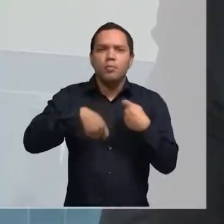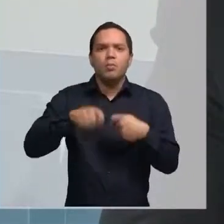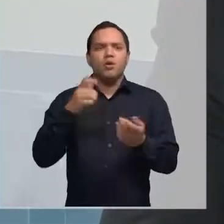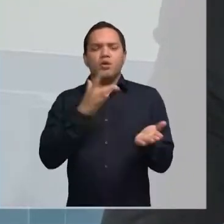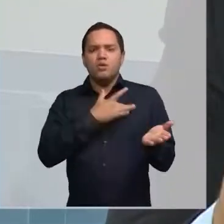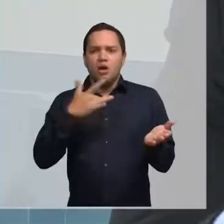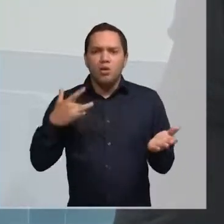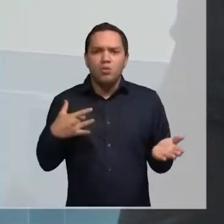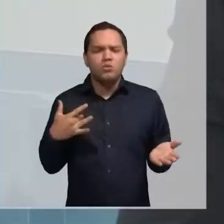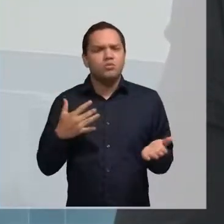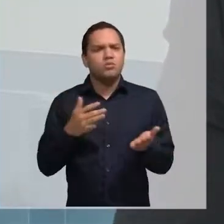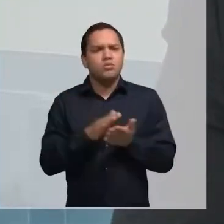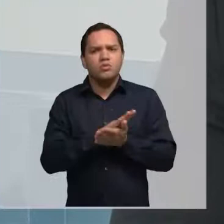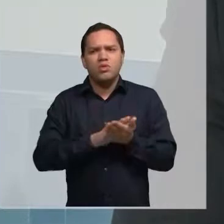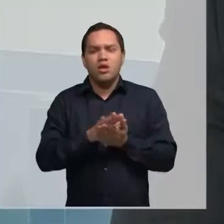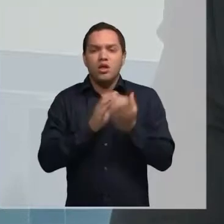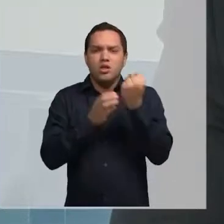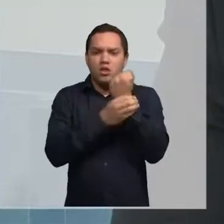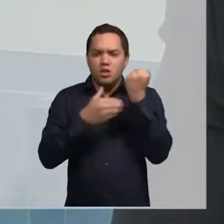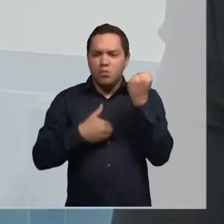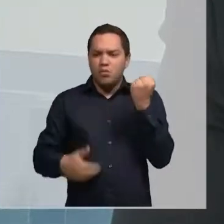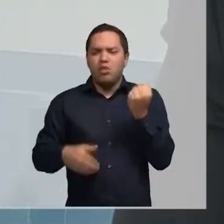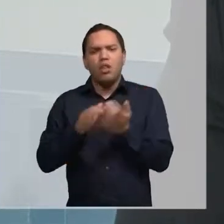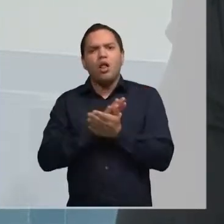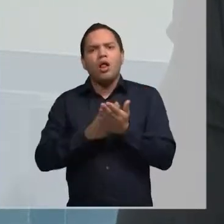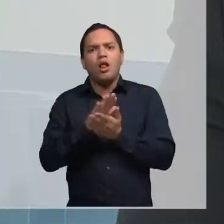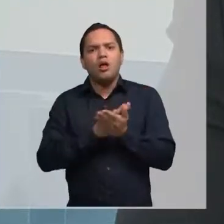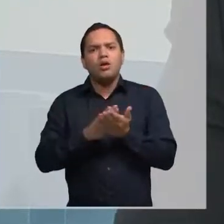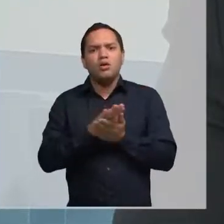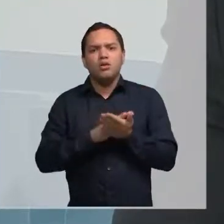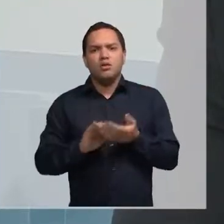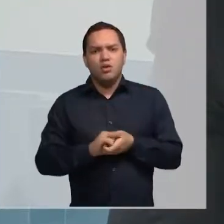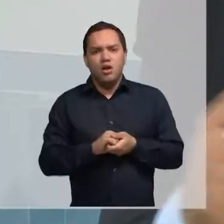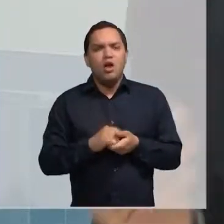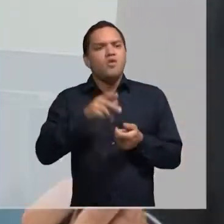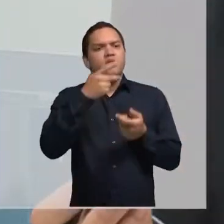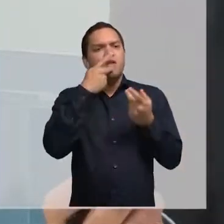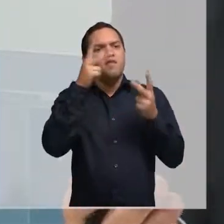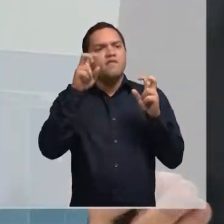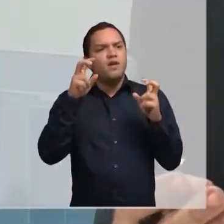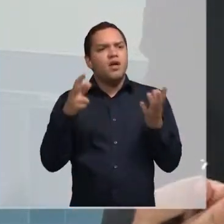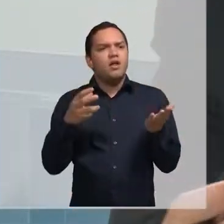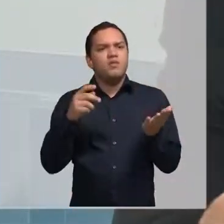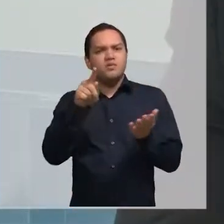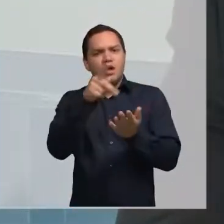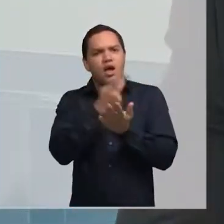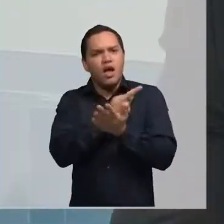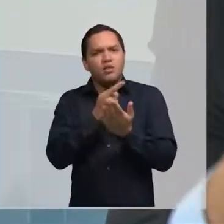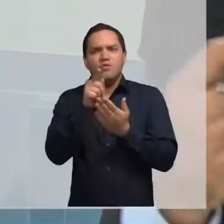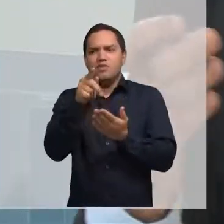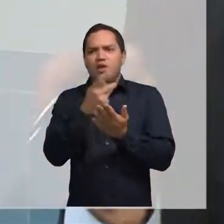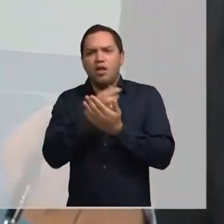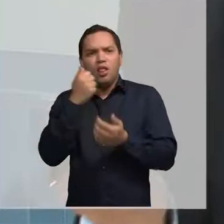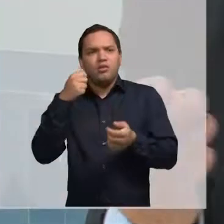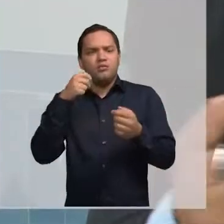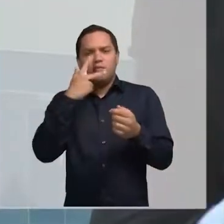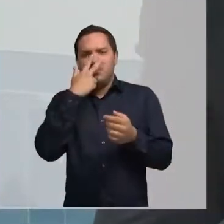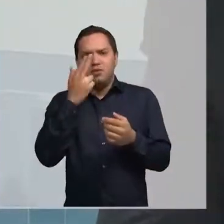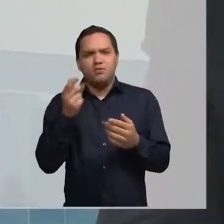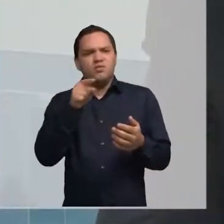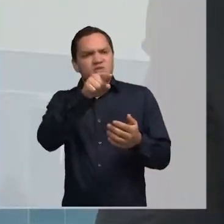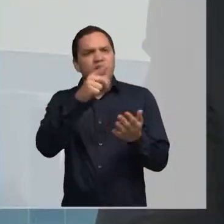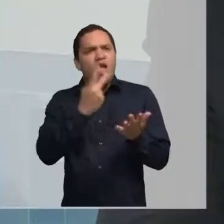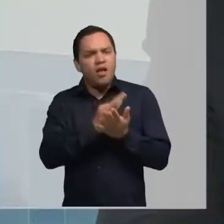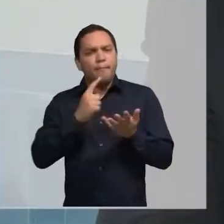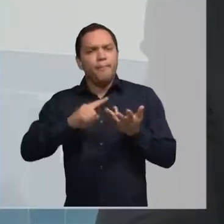saúde, em nenhum instante eles entraram na segurança. Falaram de quê? Segurança. O senhor disse isso e era para ter dito isso. O senhor falou isso da segurança, o senhor falou isso, sei de quê. Eles